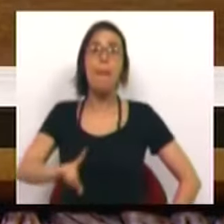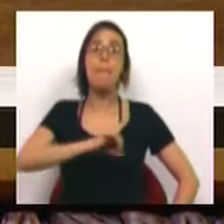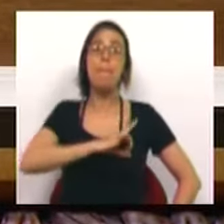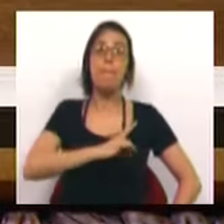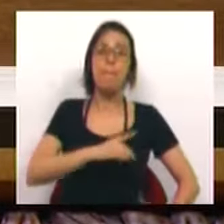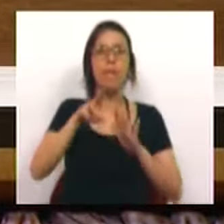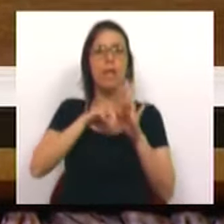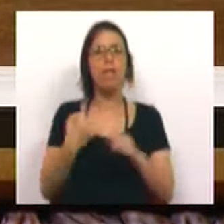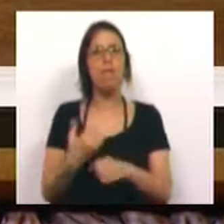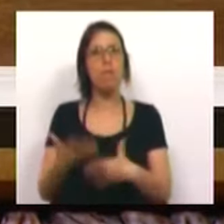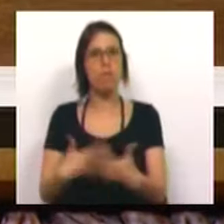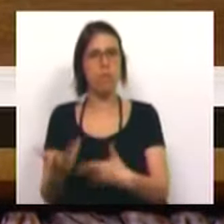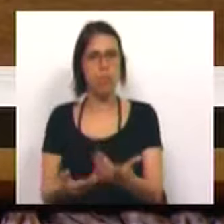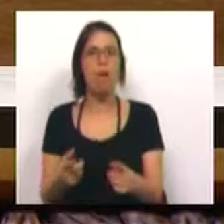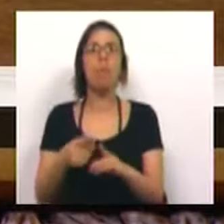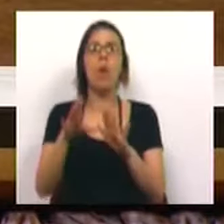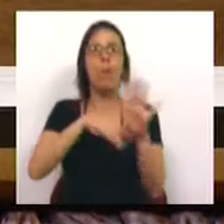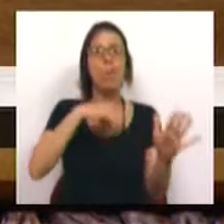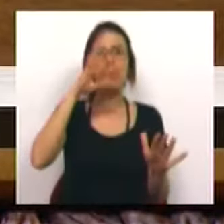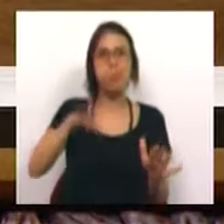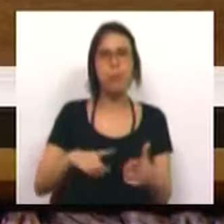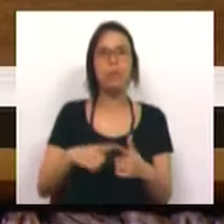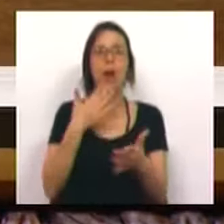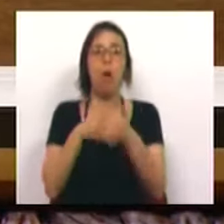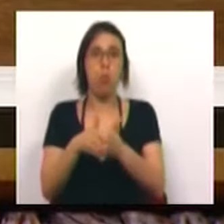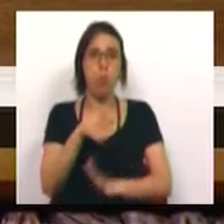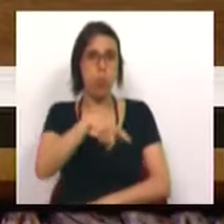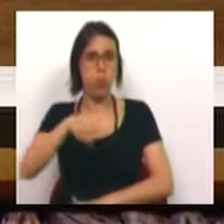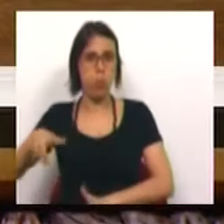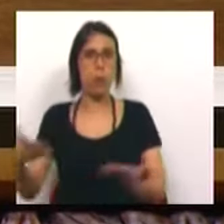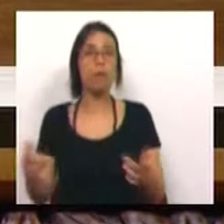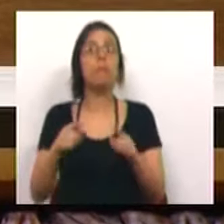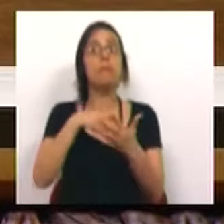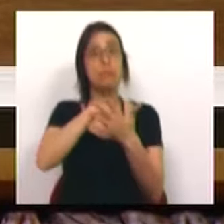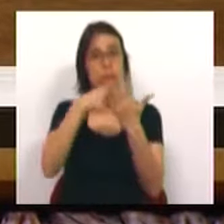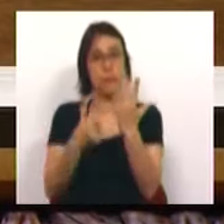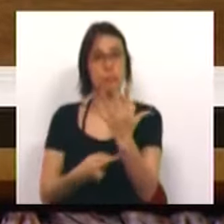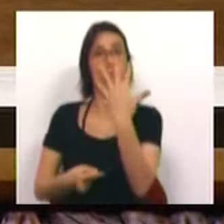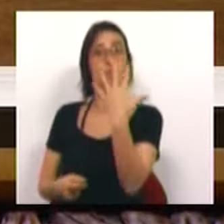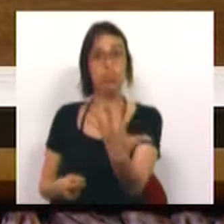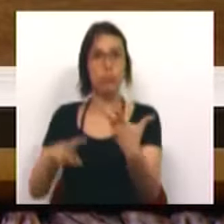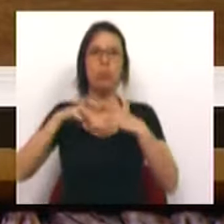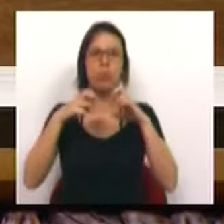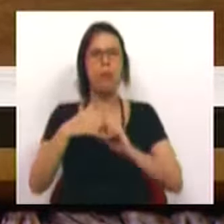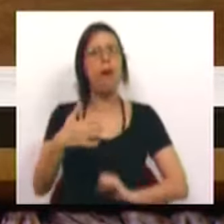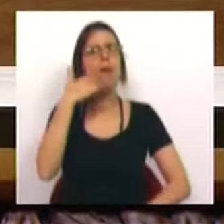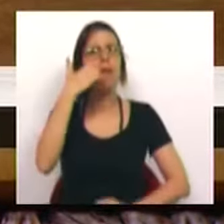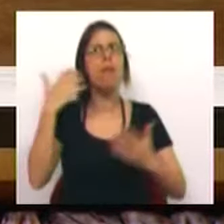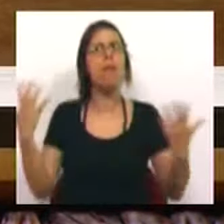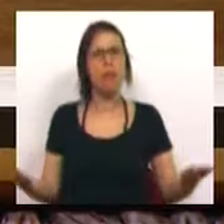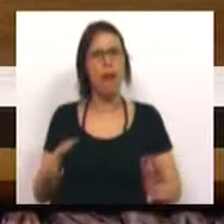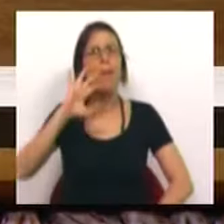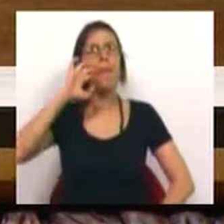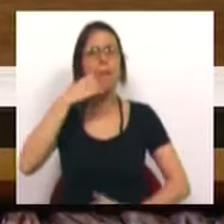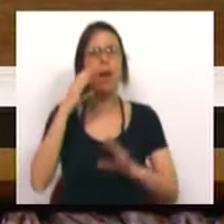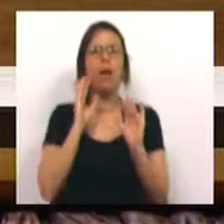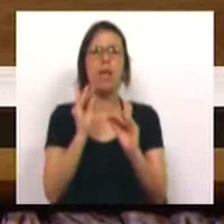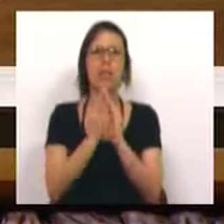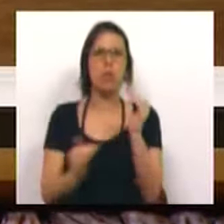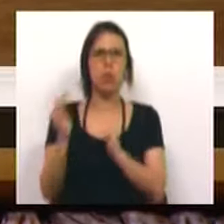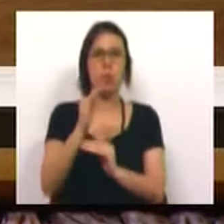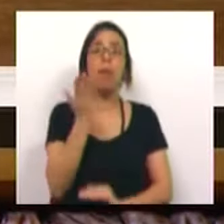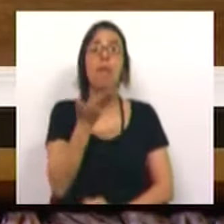privatização e regime fundacional, precariedade e a exploração. Estas são cinco linhas de problemas gravíssimos que afetam o ensino